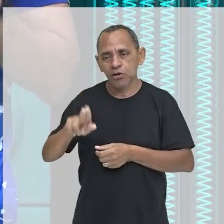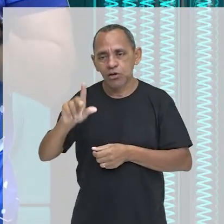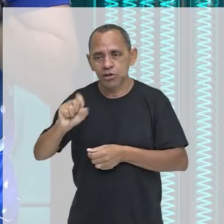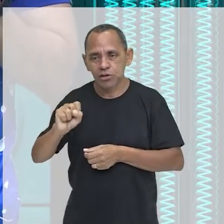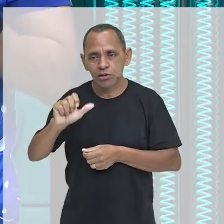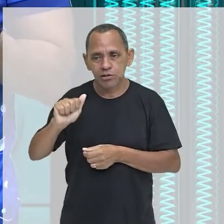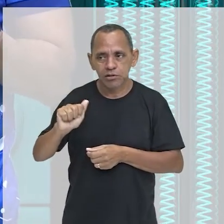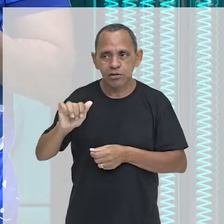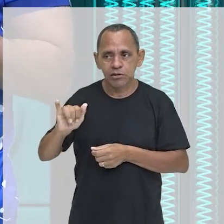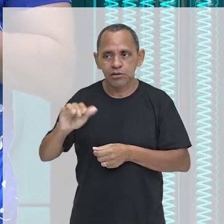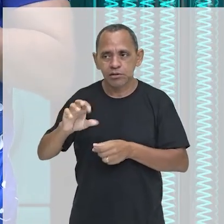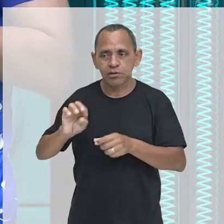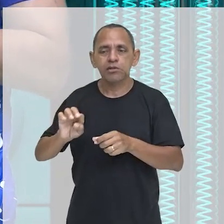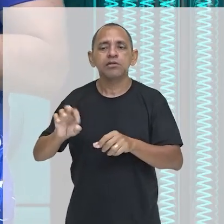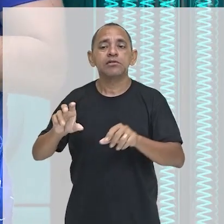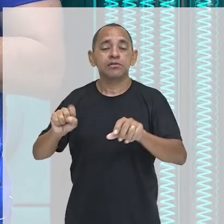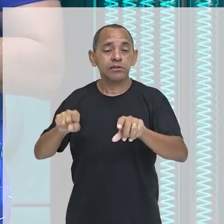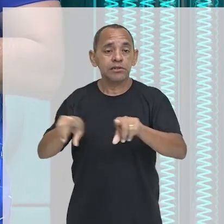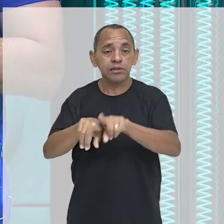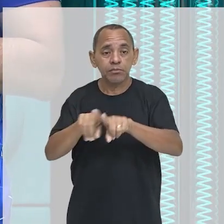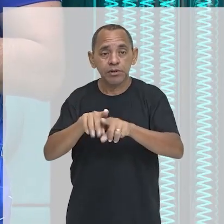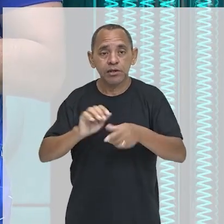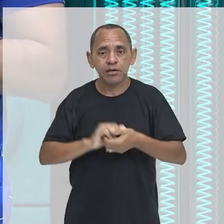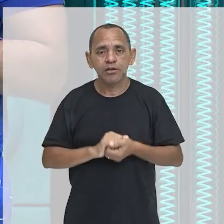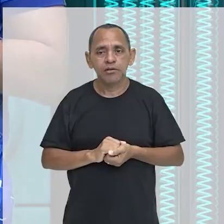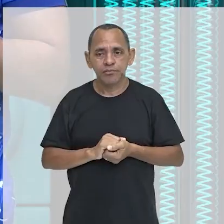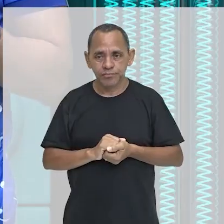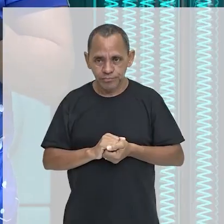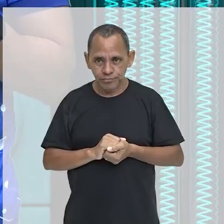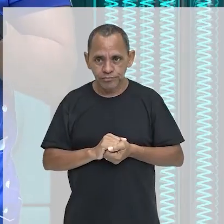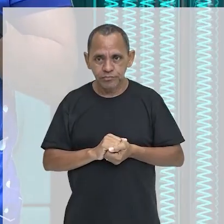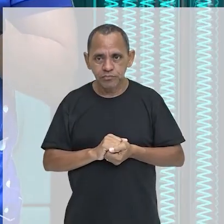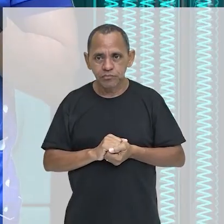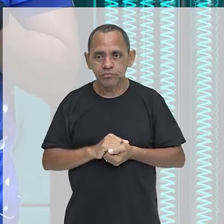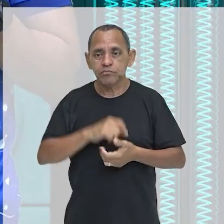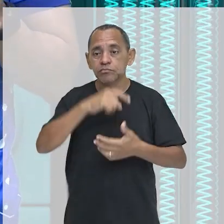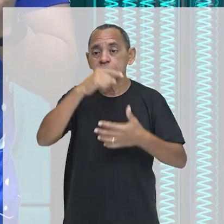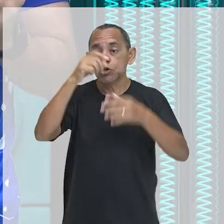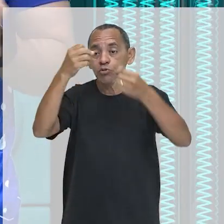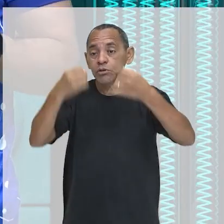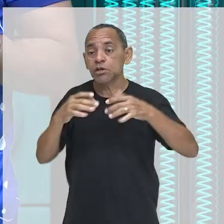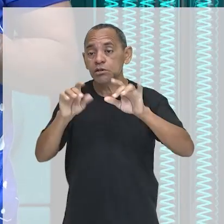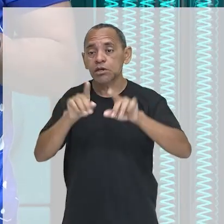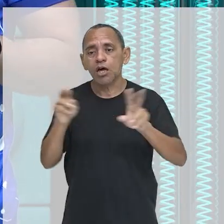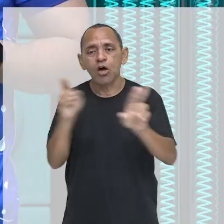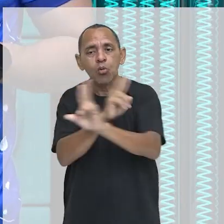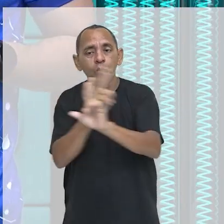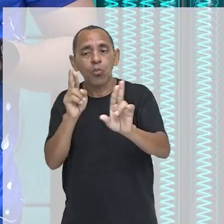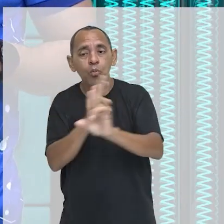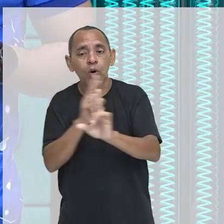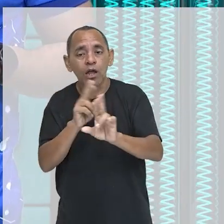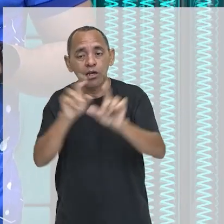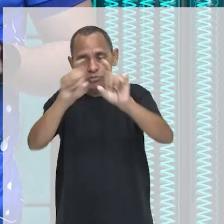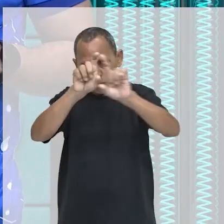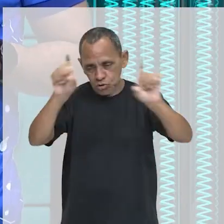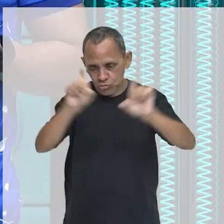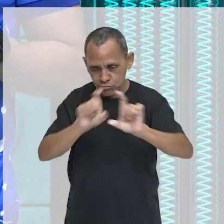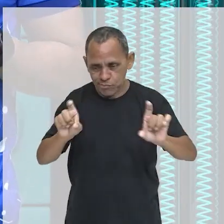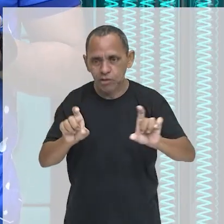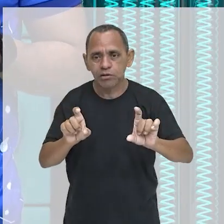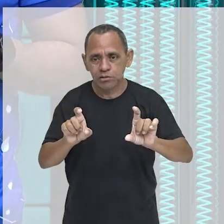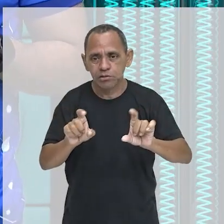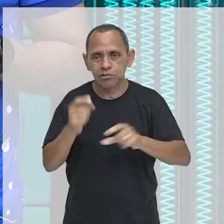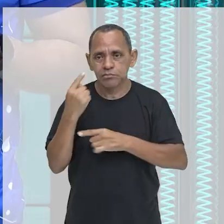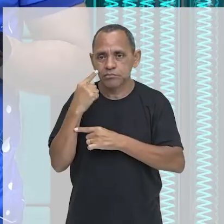só, quando eu falo, gente, de oração condicional, eu estou falando de uma relação entre orações. É a mesma que eu